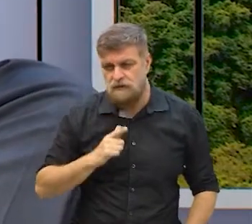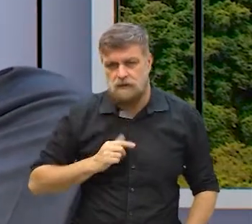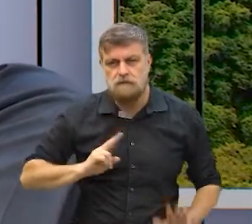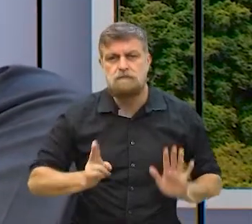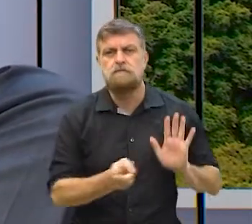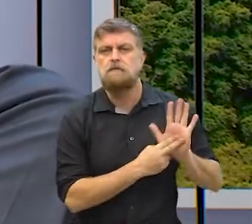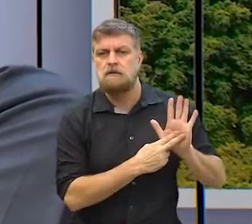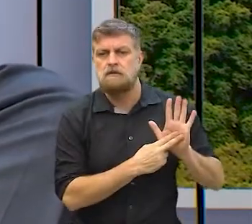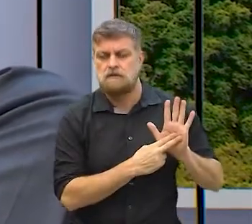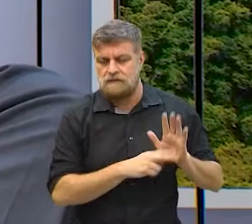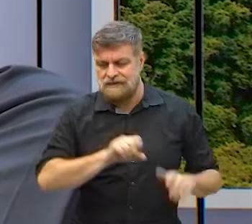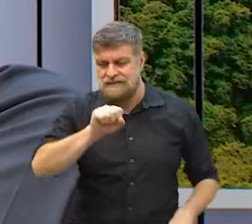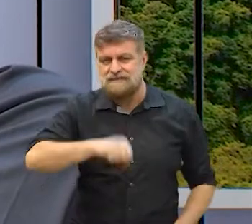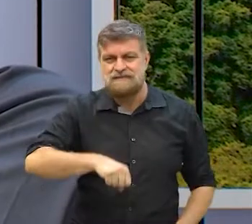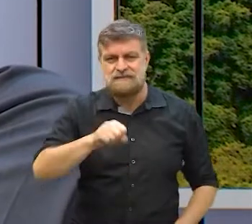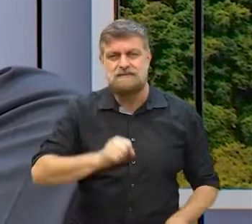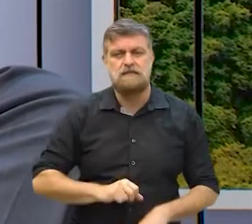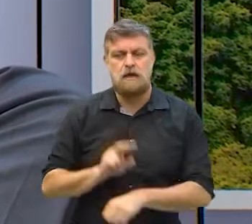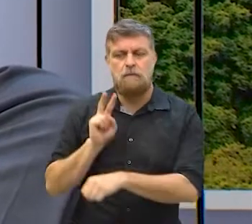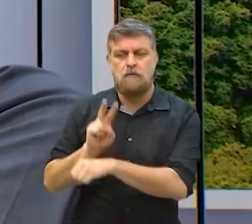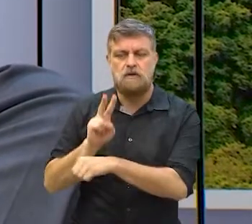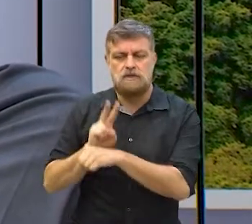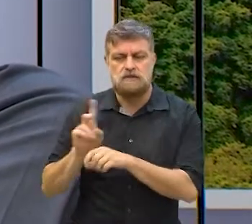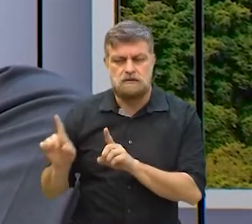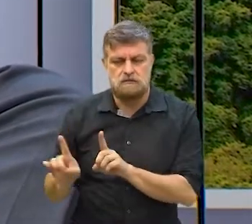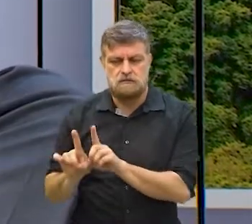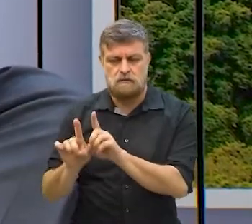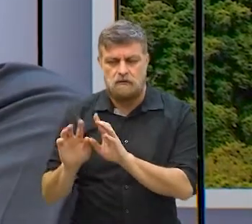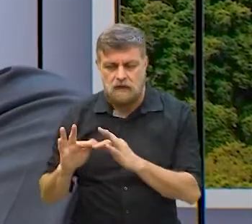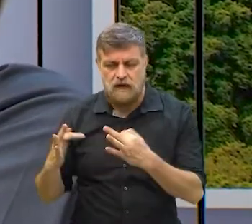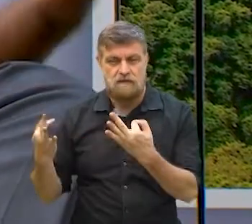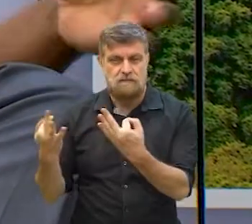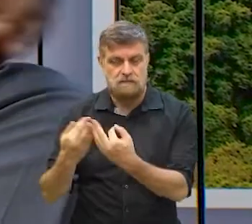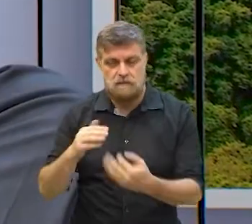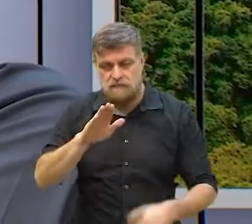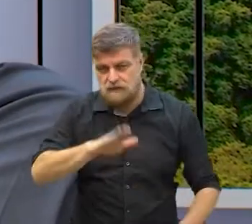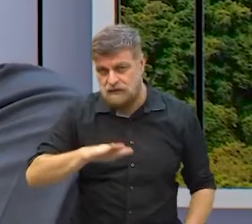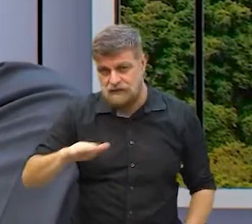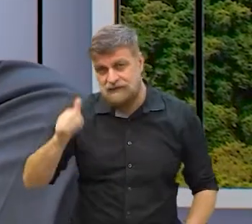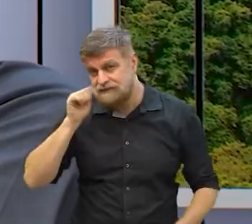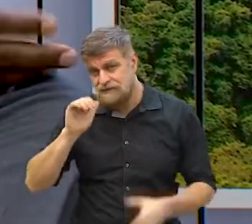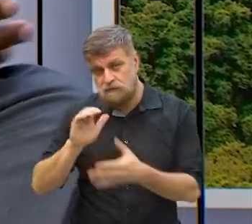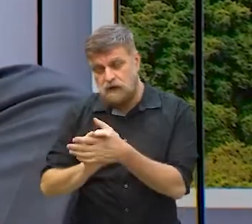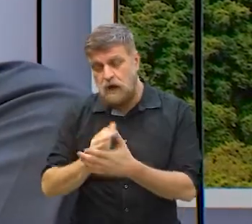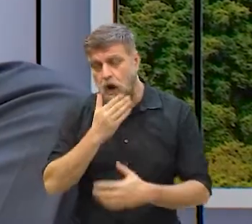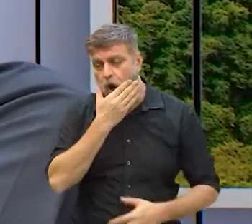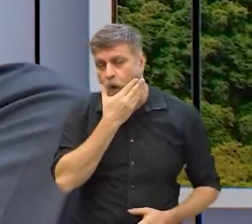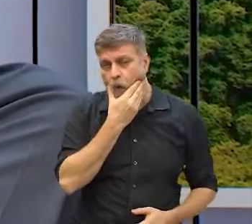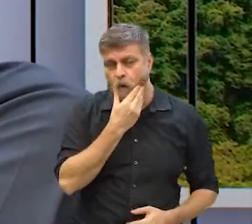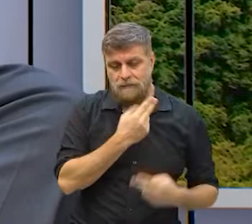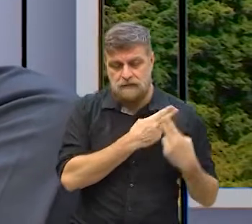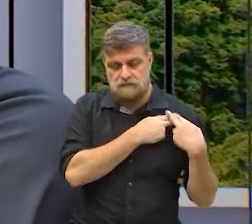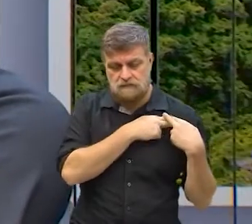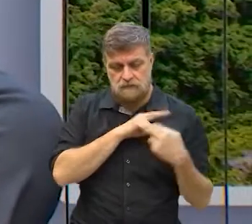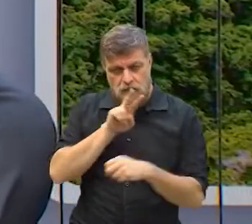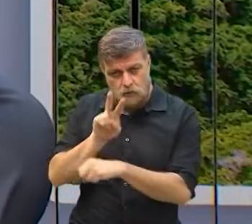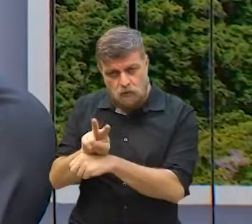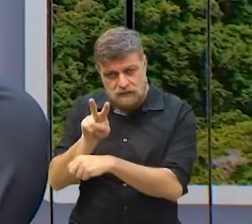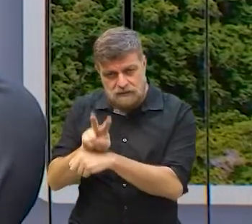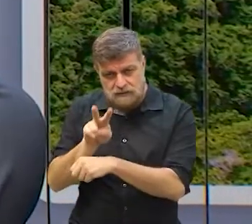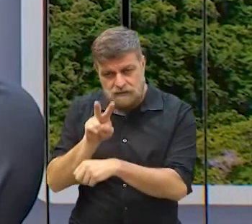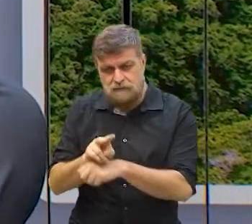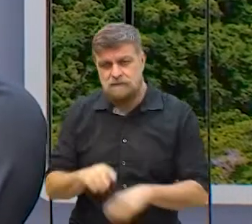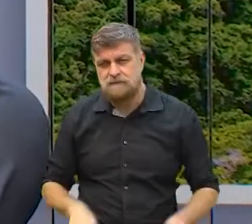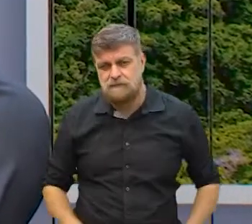que assumir, sim, um papel de ser a proteção daquele lar, daquela família, daquela criança, daquela esposa. E quando a gente vê